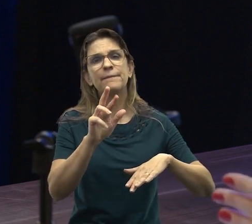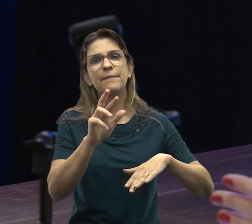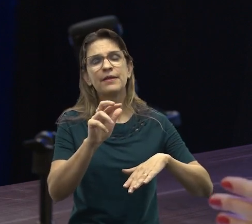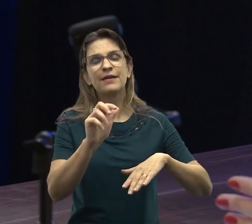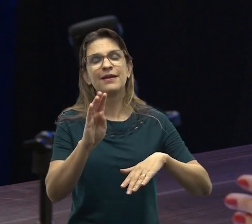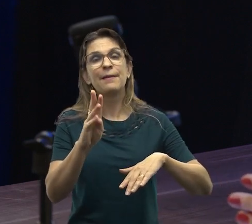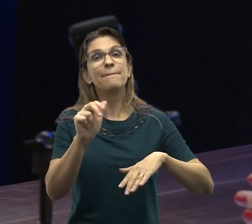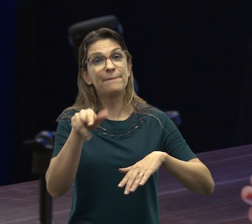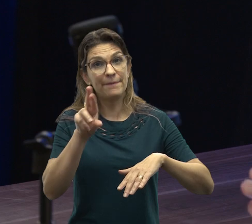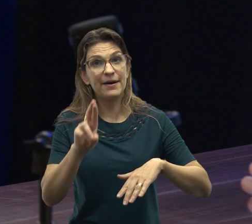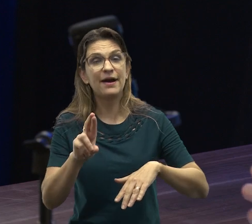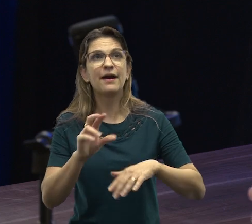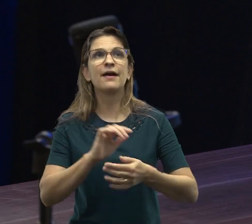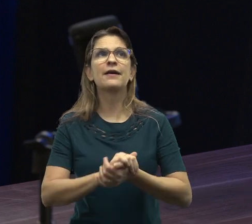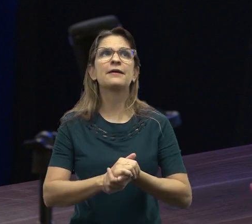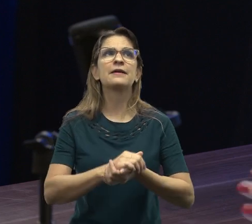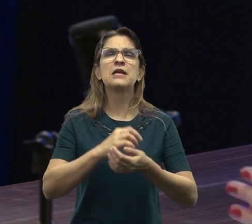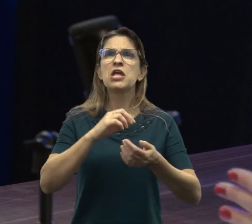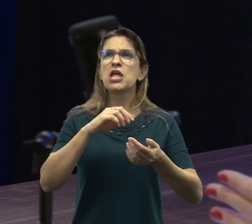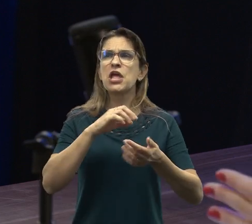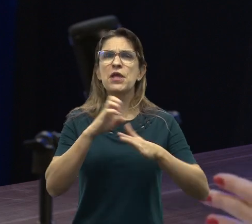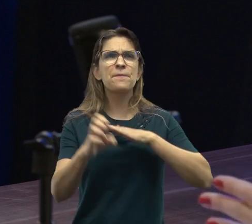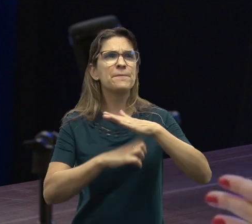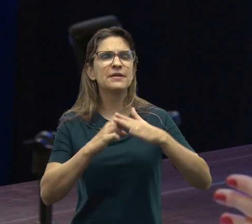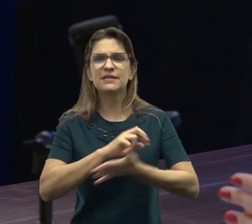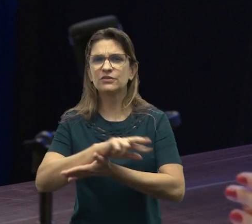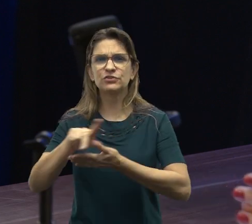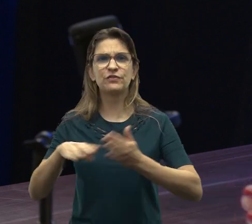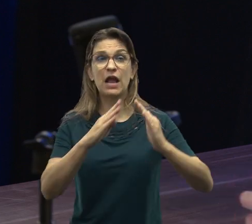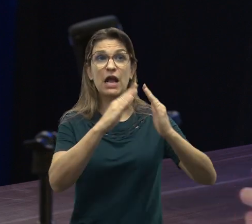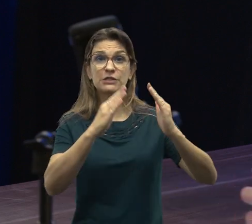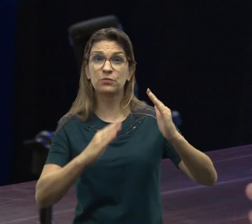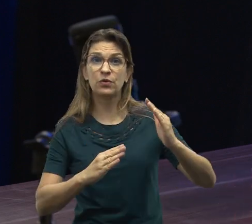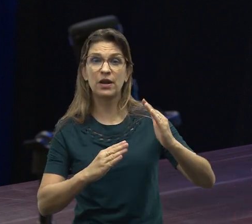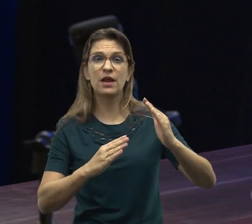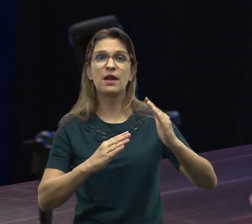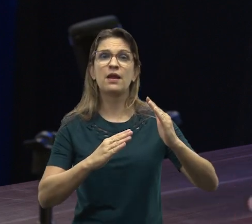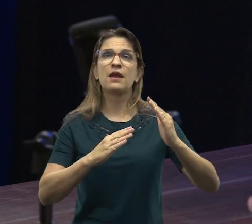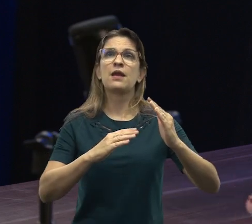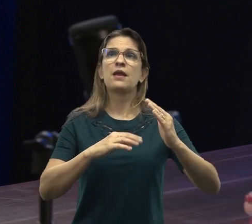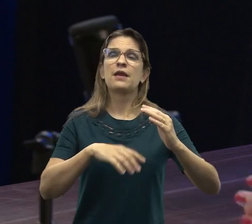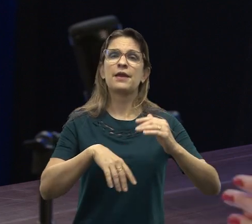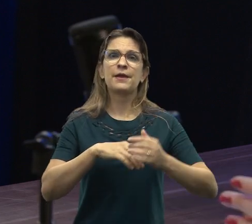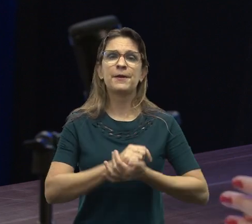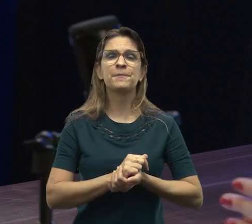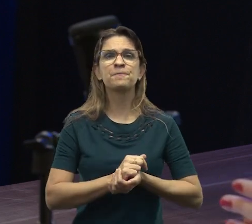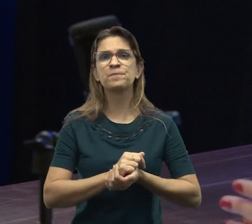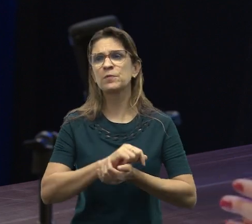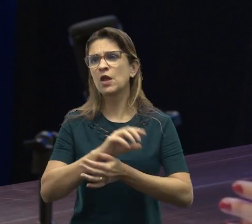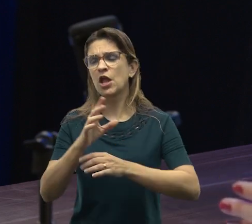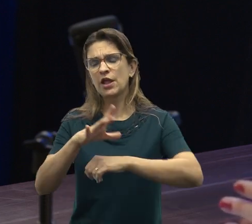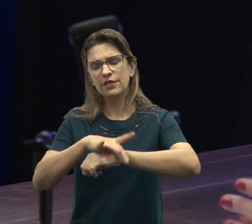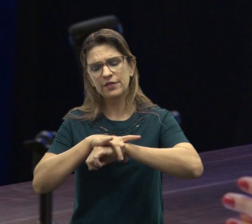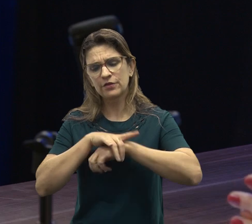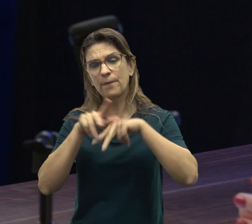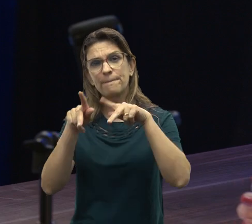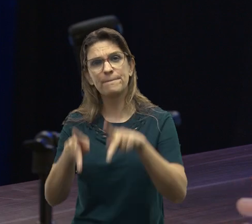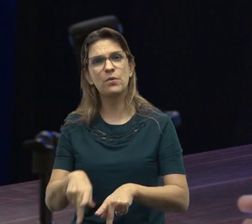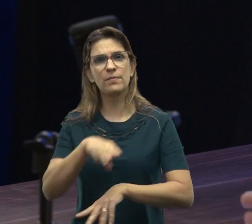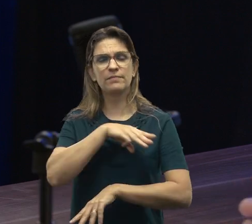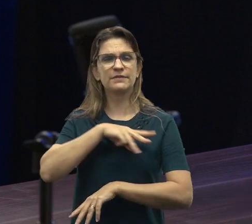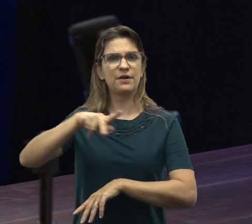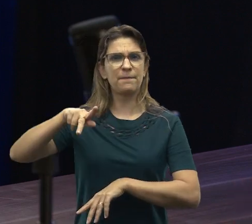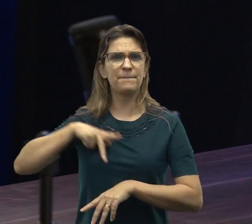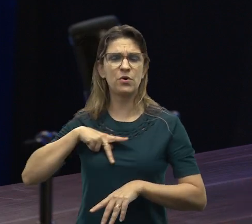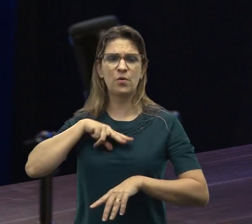que eu faço parte, envolve a Casa da Mulher Brasileira, envolve a assistência social, envolve a Defensoria, envolve o Ministério Público. Então,